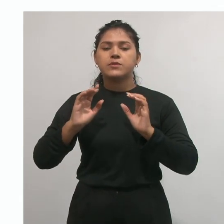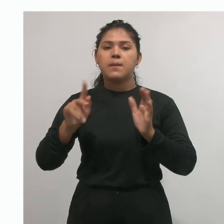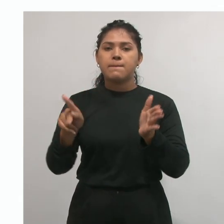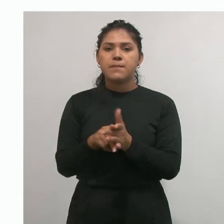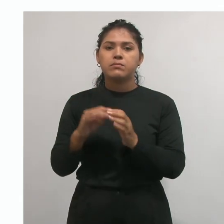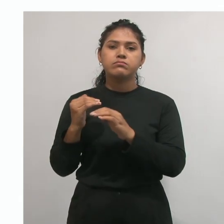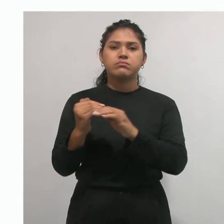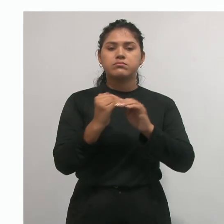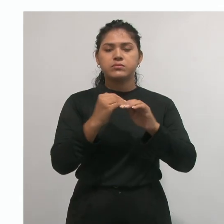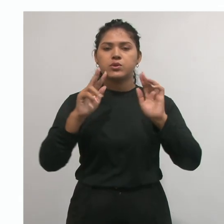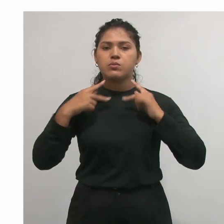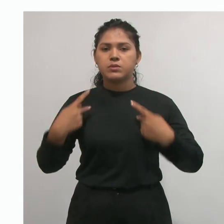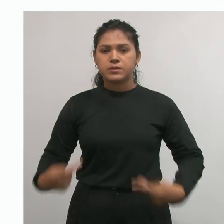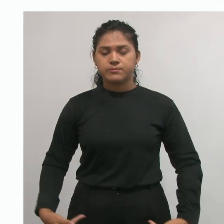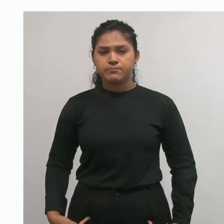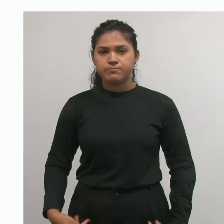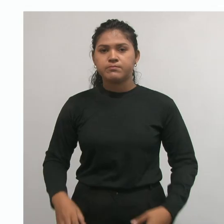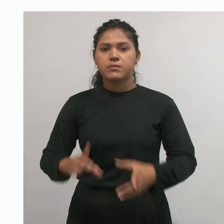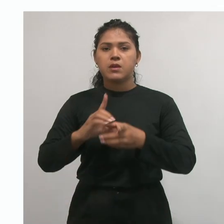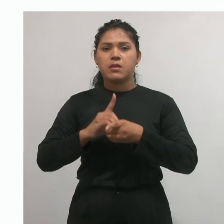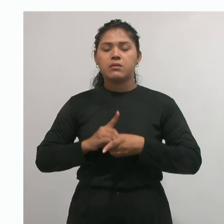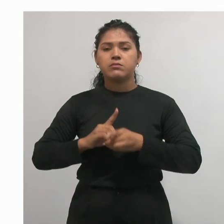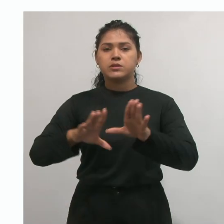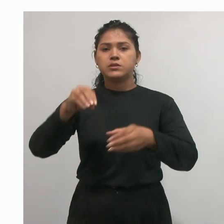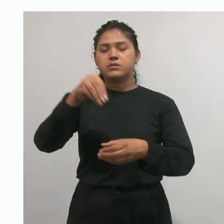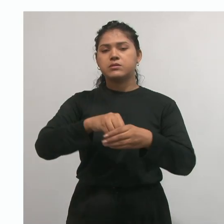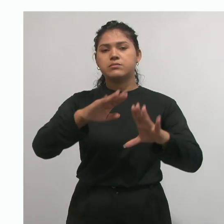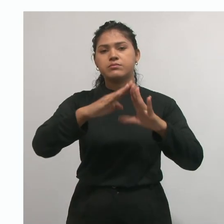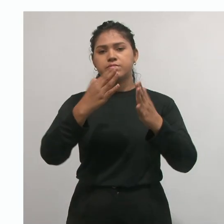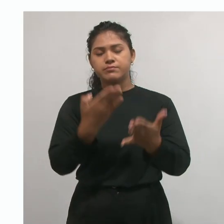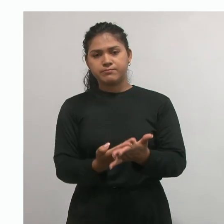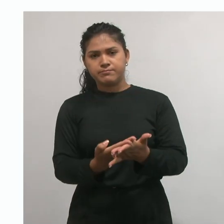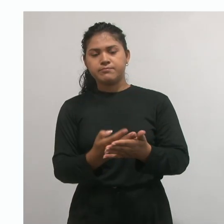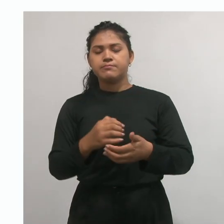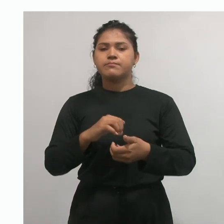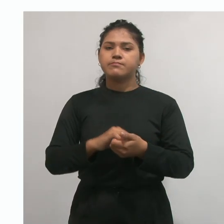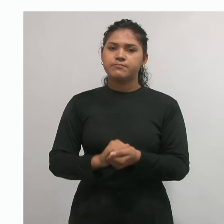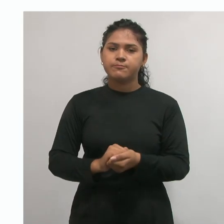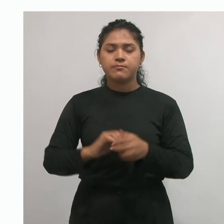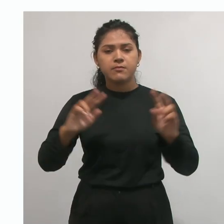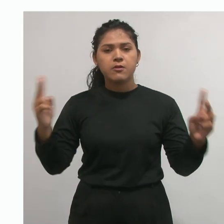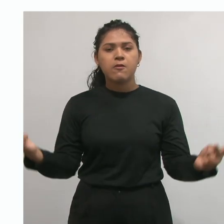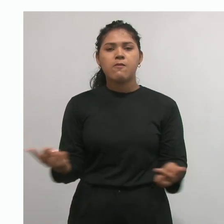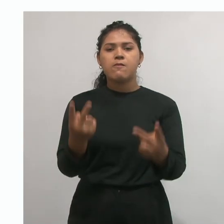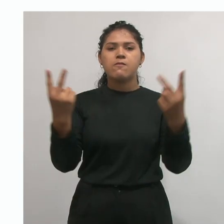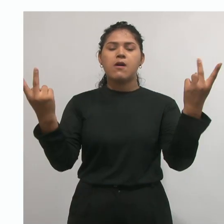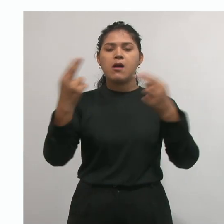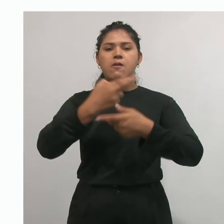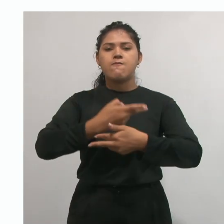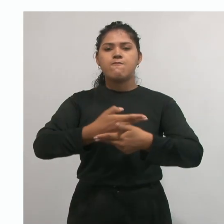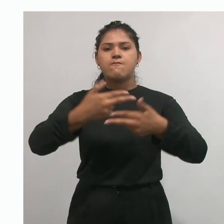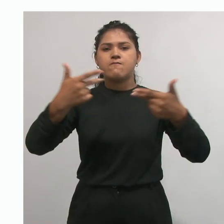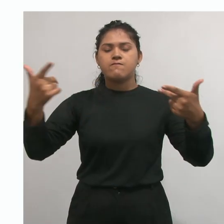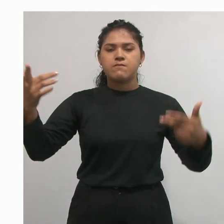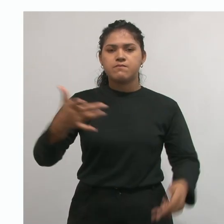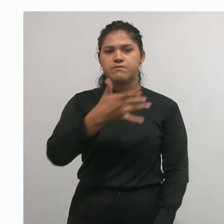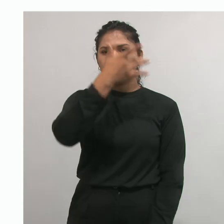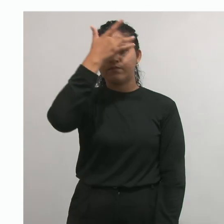é a dignidade humana, a democracia na educação, a valorização